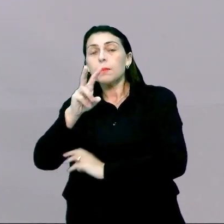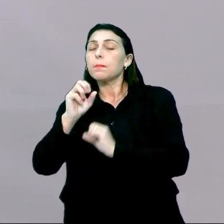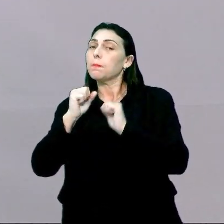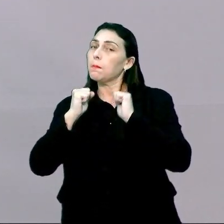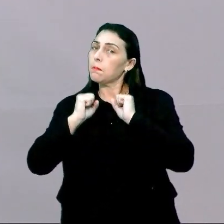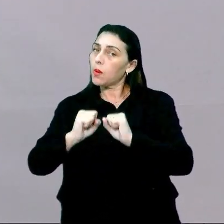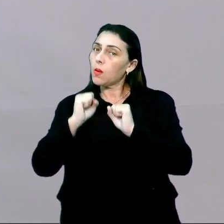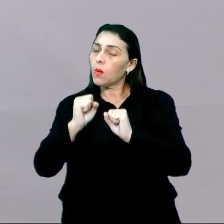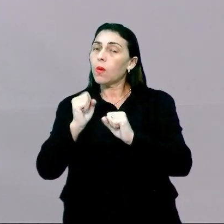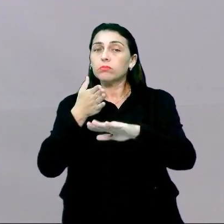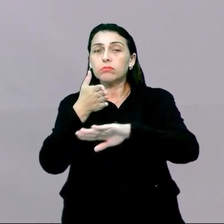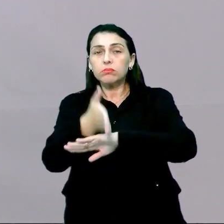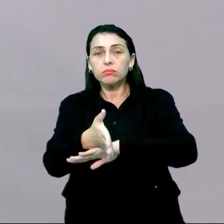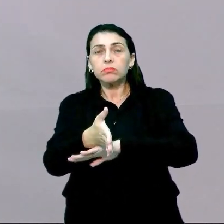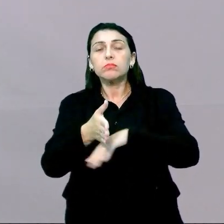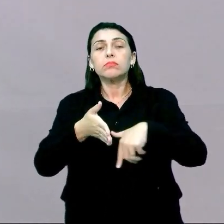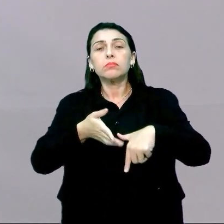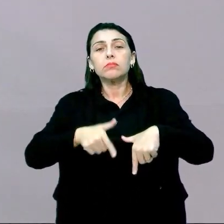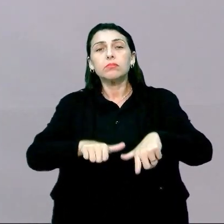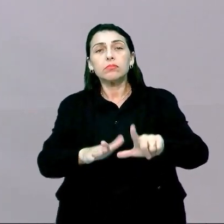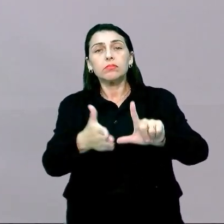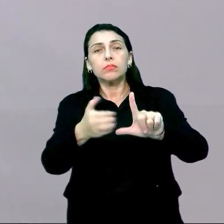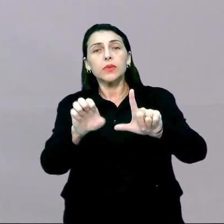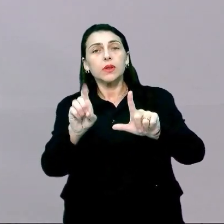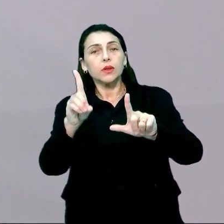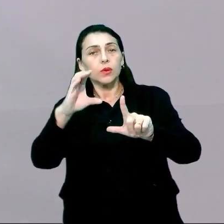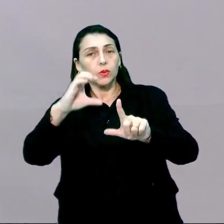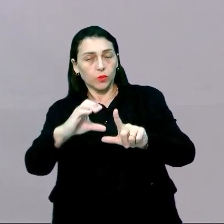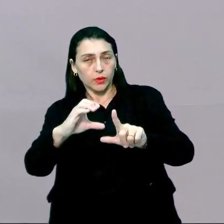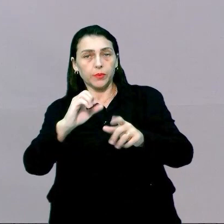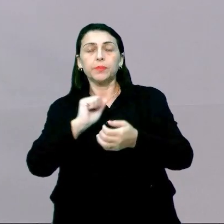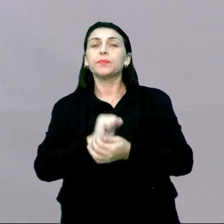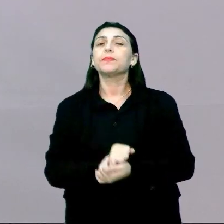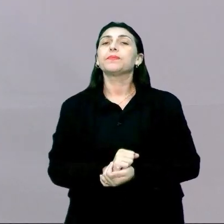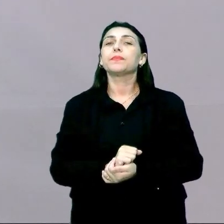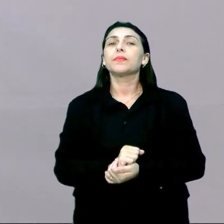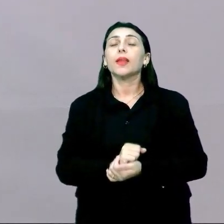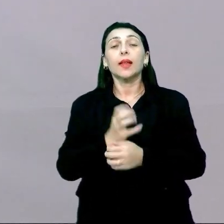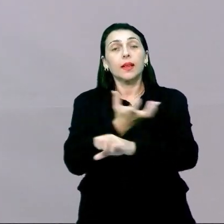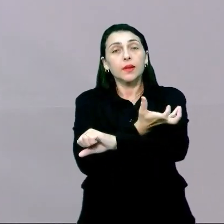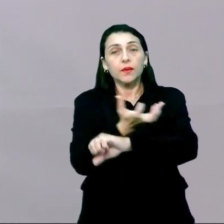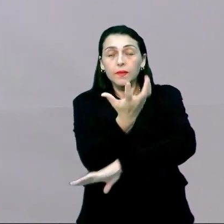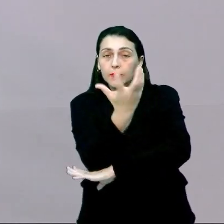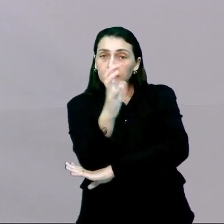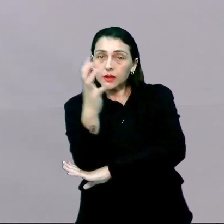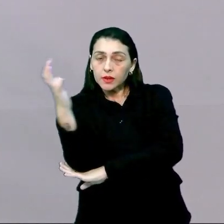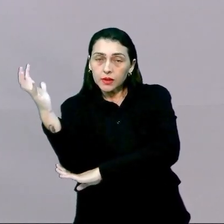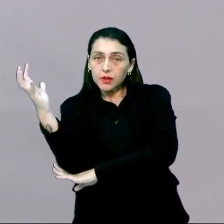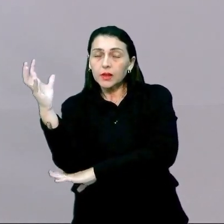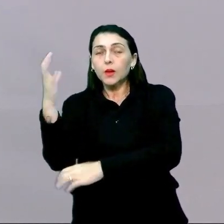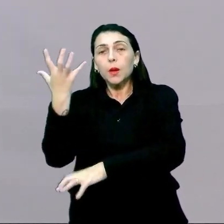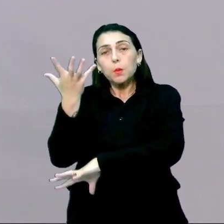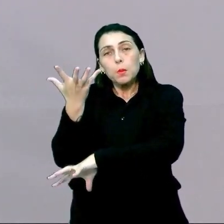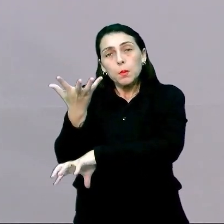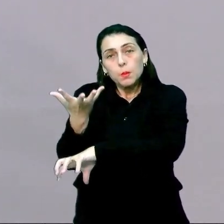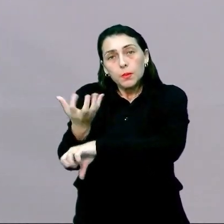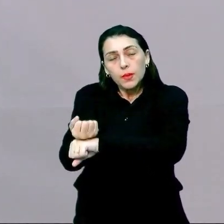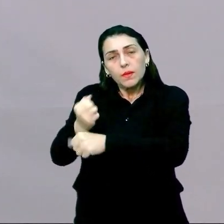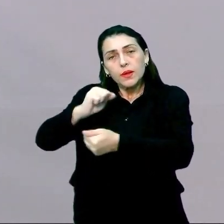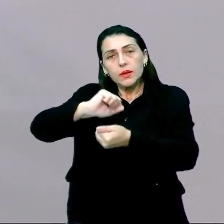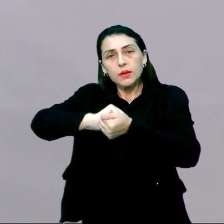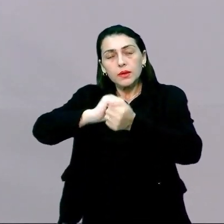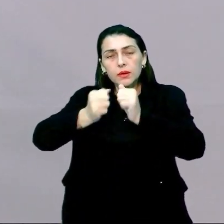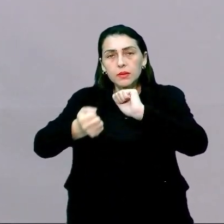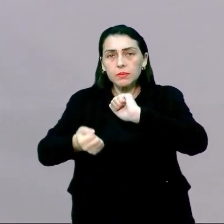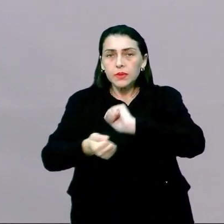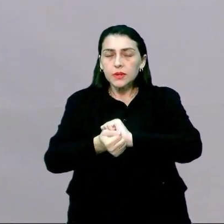você pode estar acessando a nossa plataforma Eduque. Então, essa vegetação da Caatinga, ela vai se